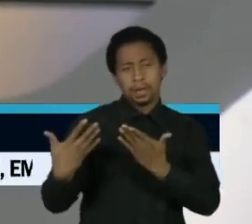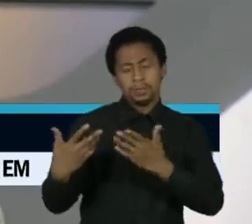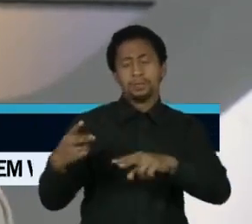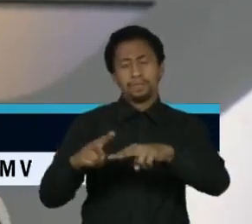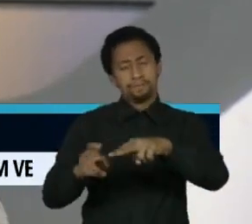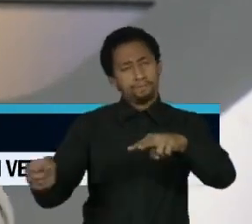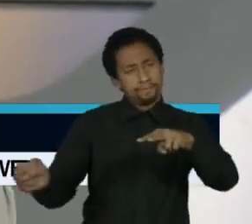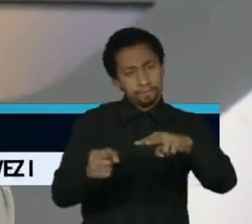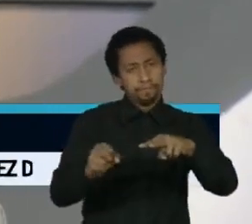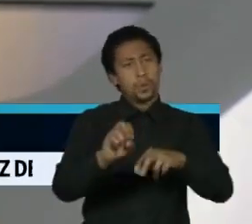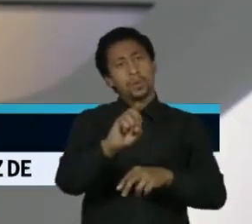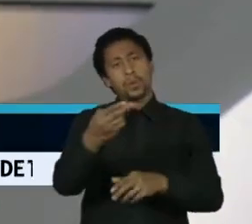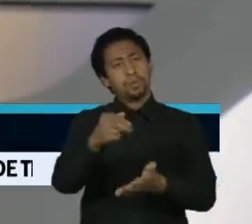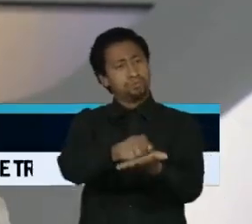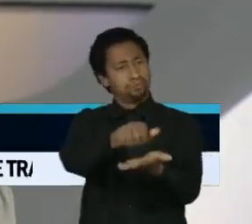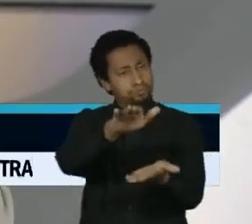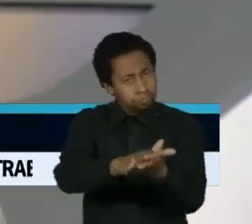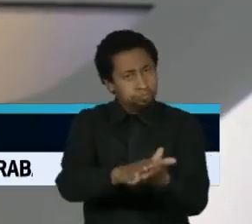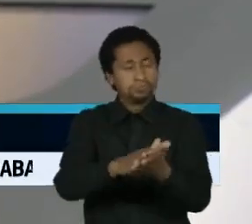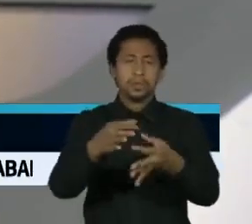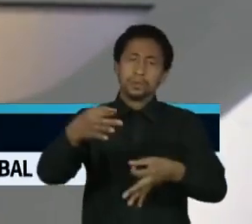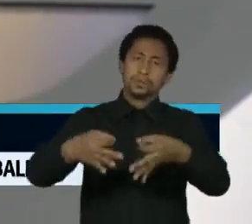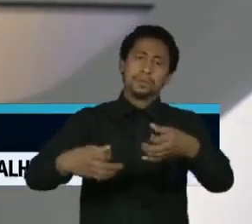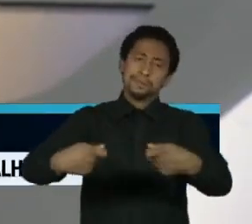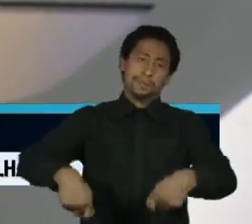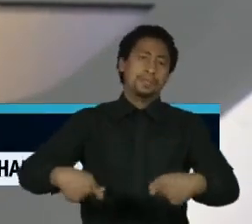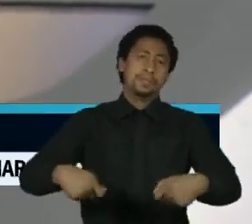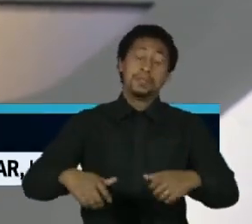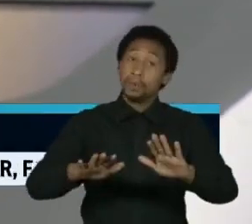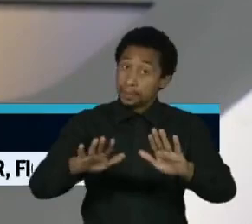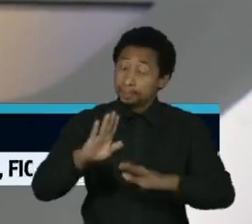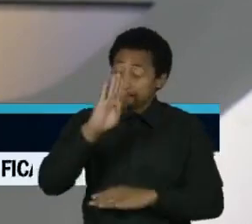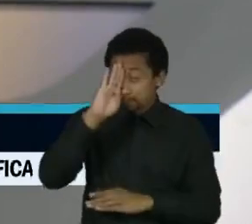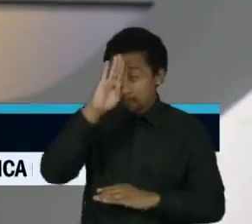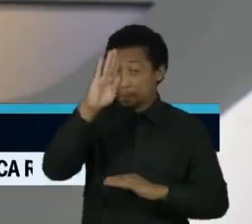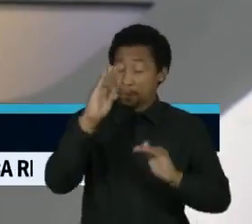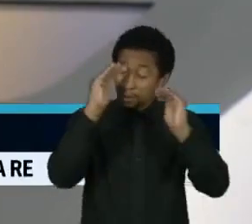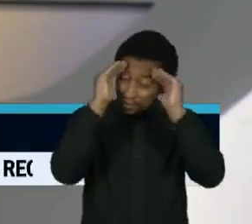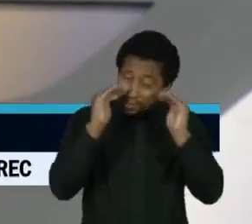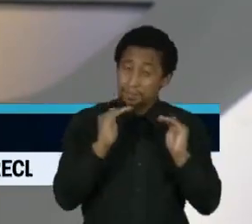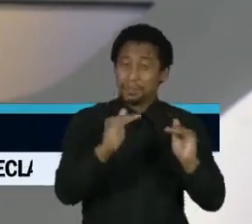responsáveis, mas nós precisamos ter, sobretudo, um profundo respeito com o Ministério da Educação.